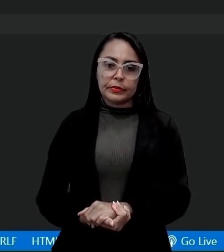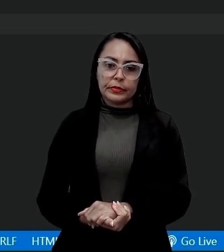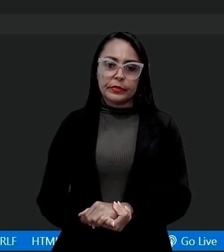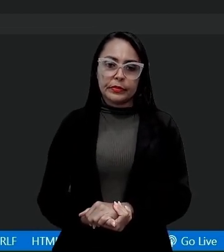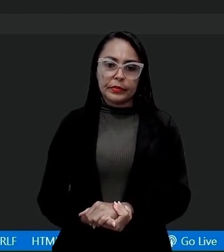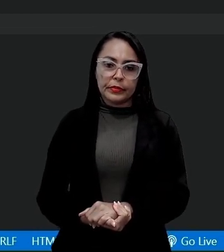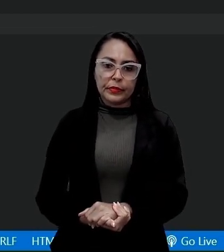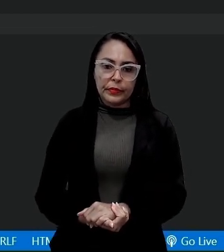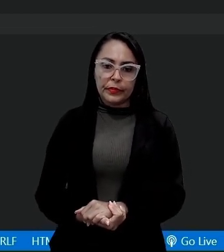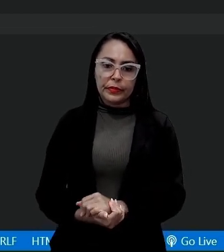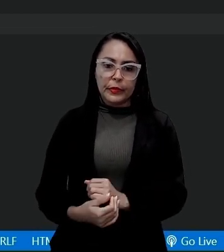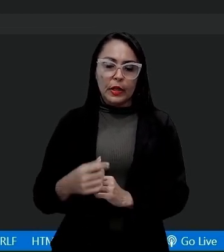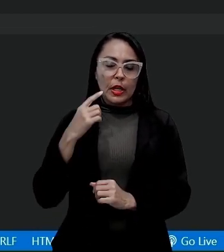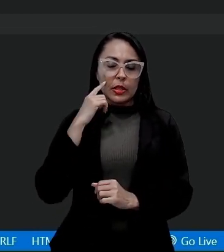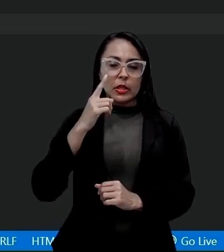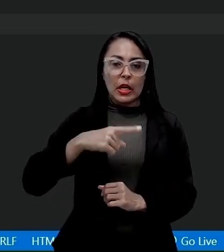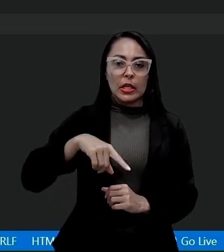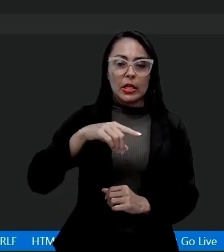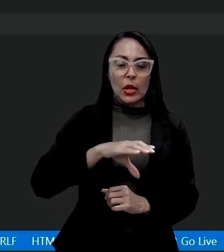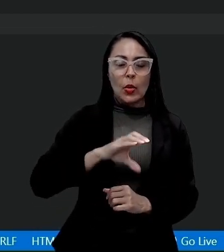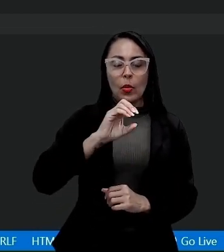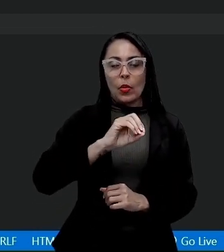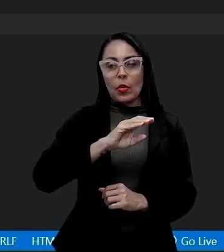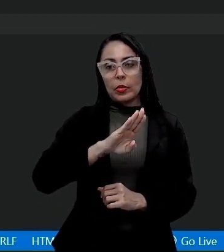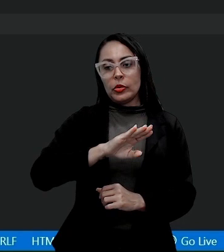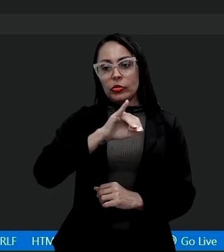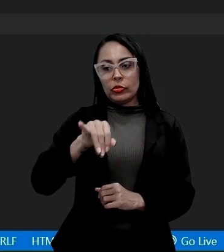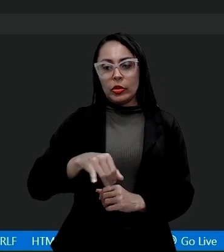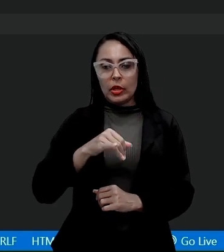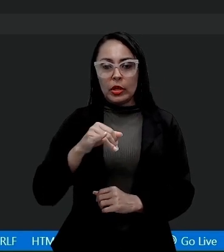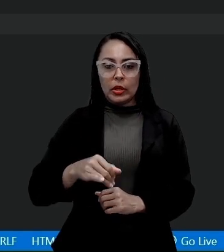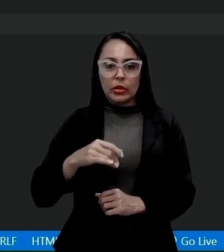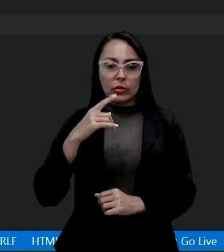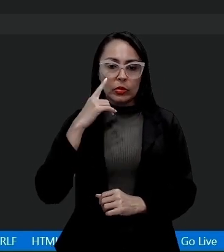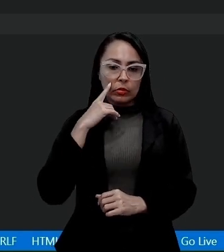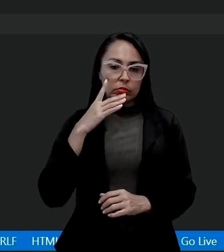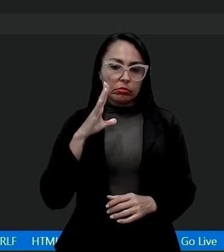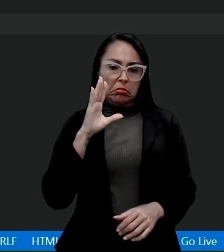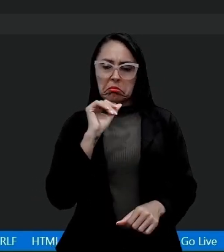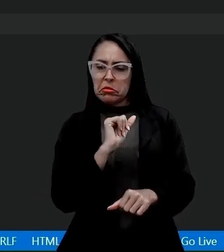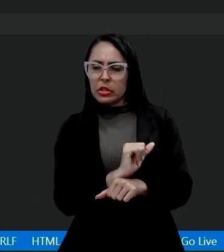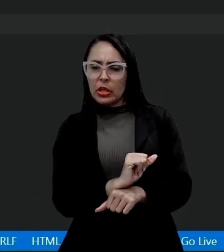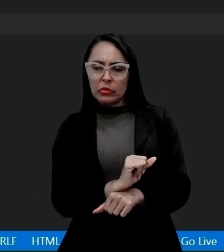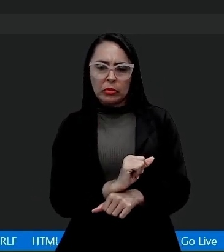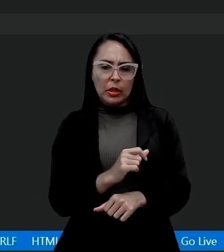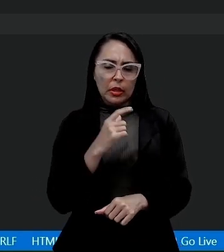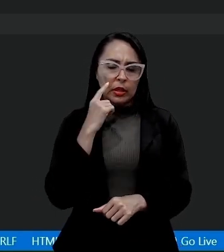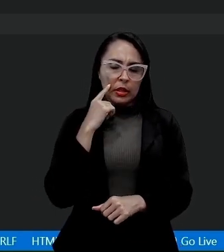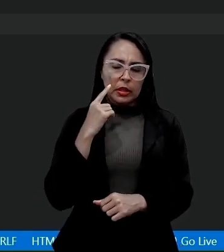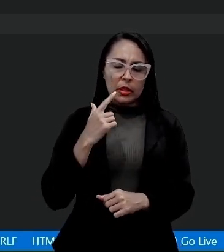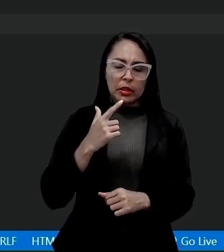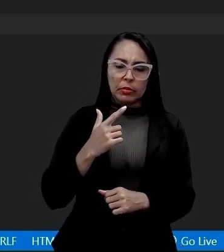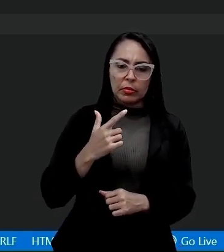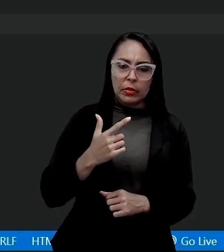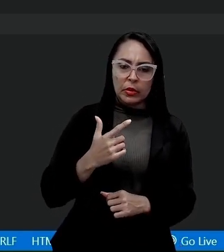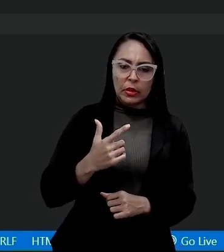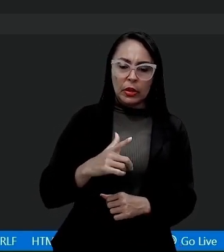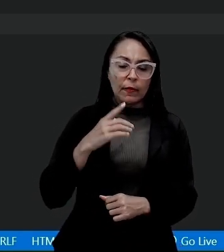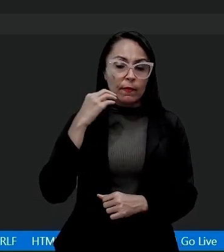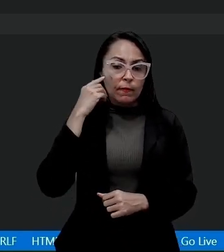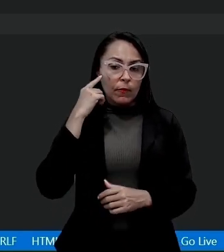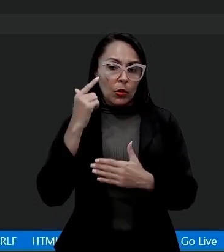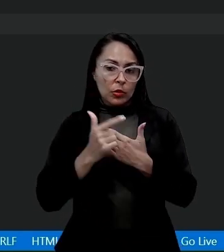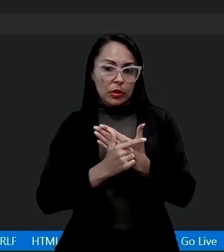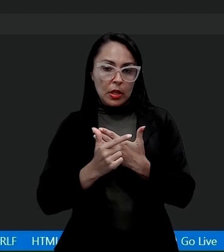global math é um objeto estático, ele não tem construtor. Então, todas as suas funções